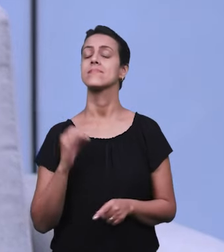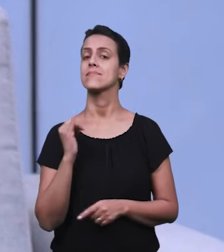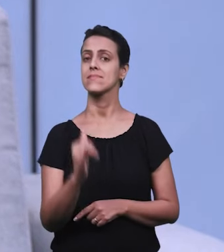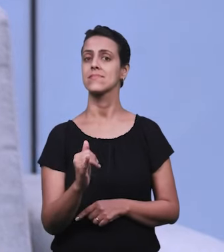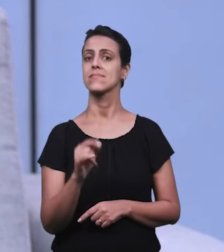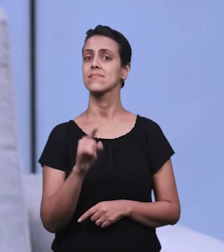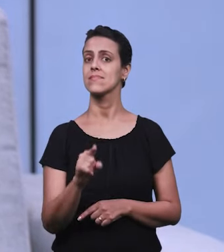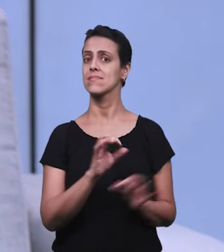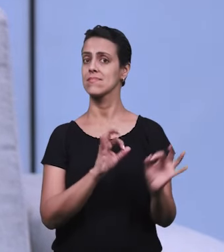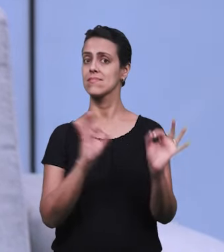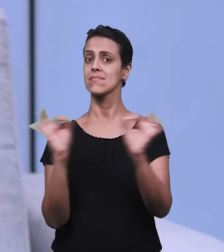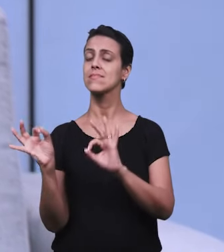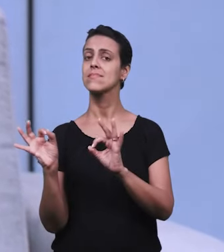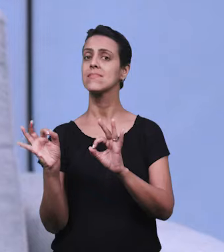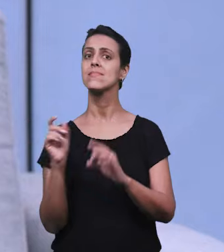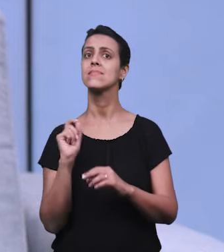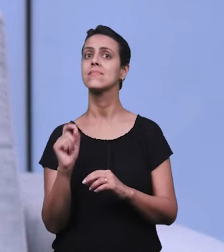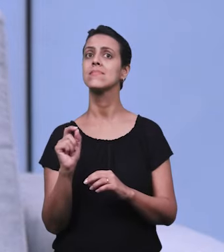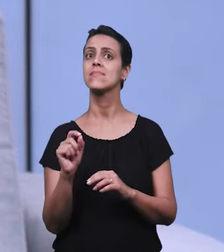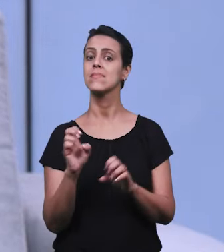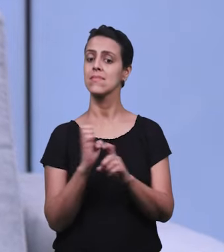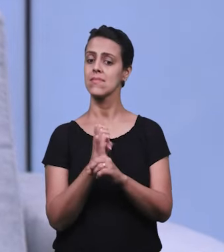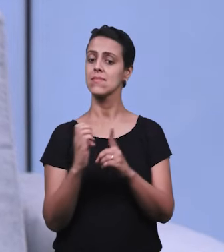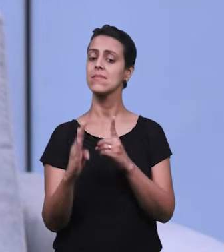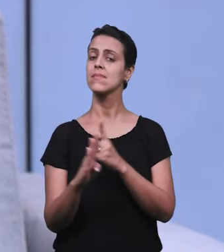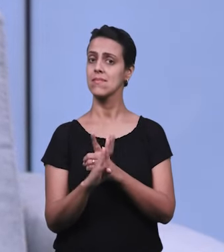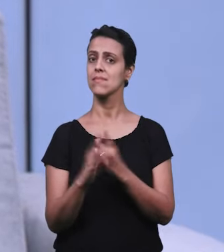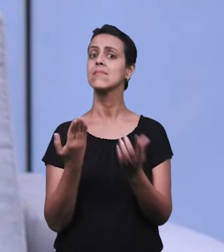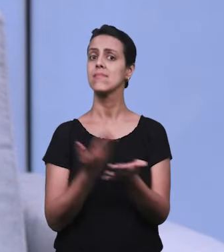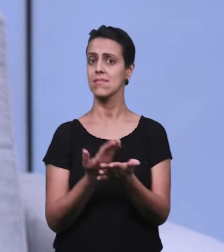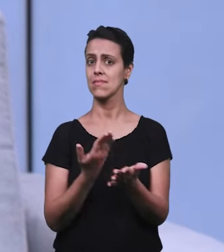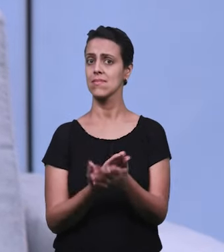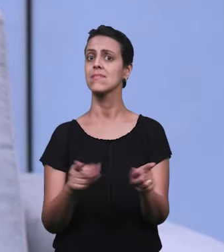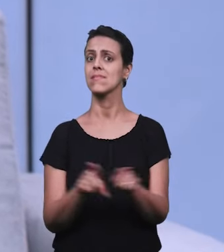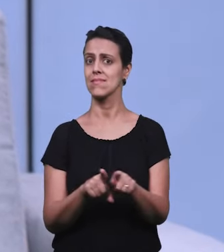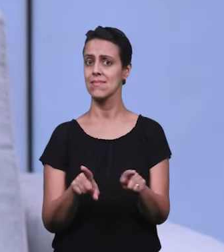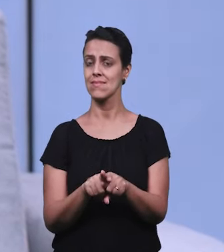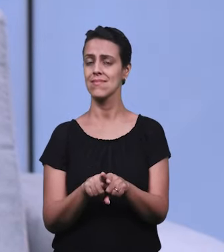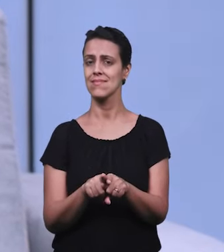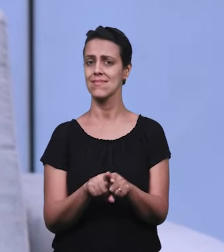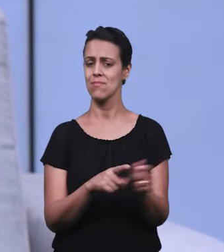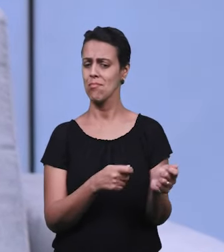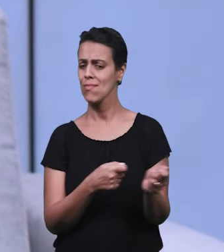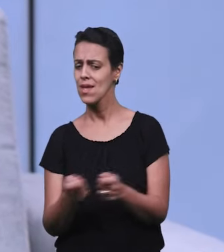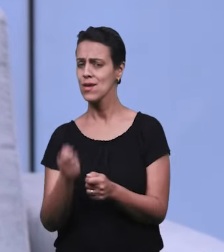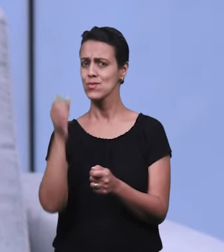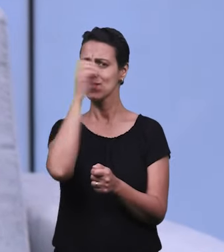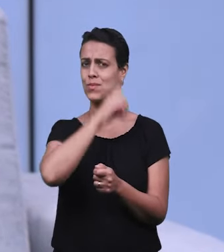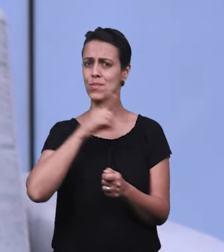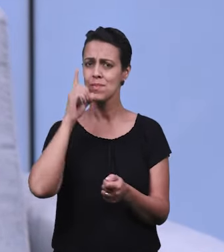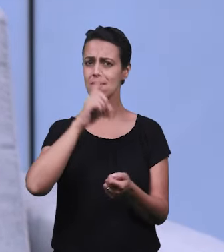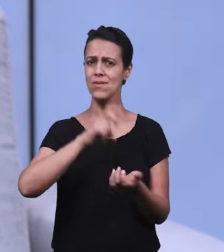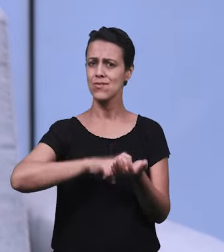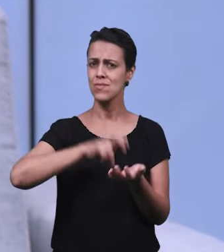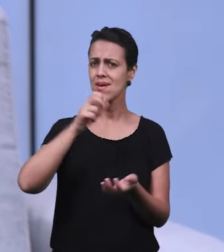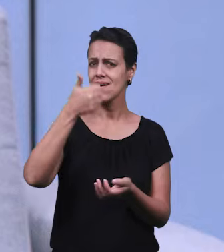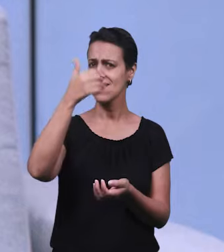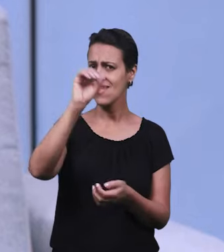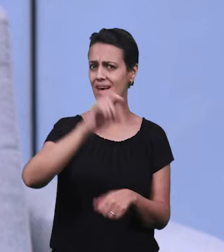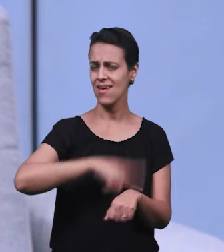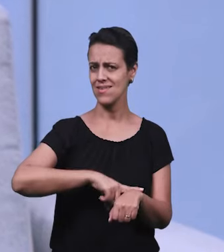nos assistindo, é que também estamos tratando desse assunto na Escola Bíblica Dominical da Igreja Cristã Maranata. Todos os domingos, às 10 horas da manhã, você não